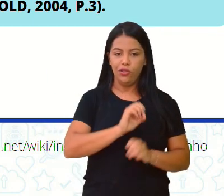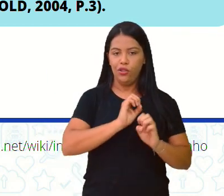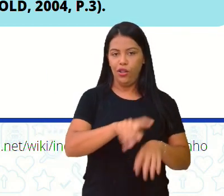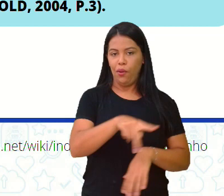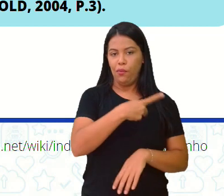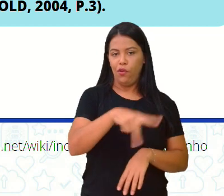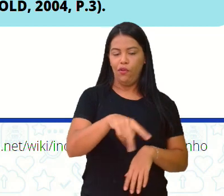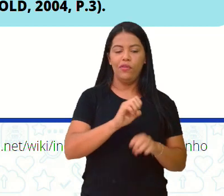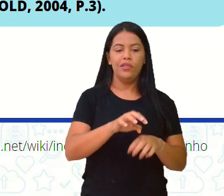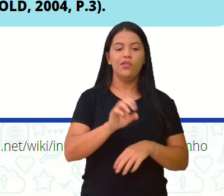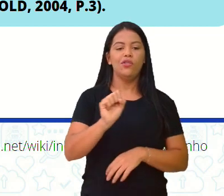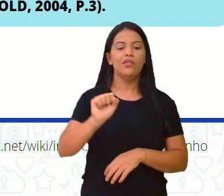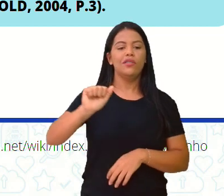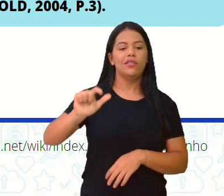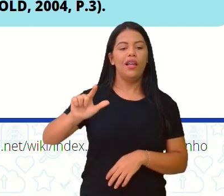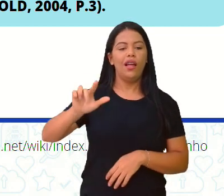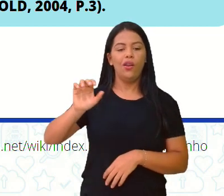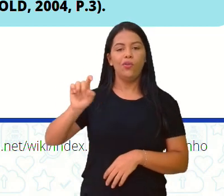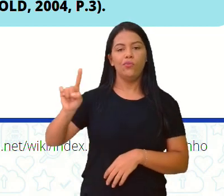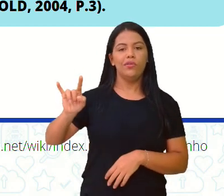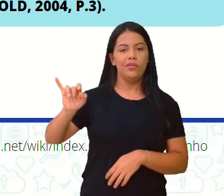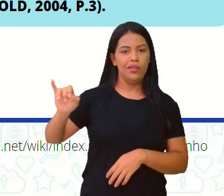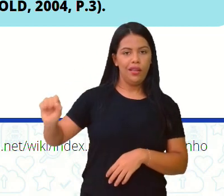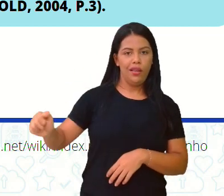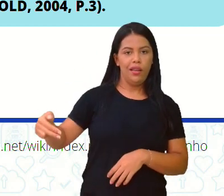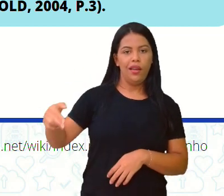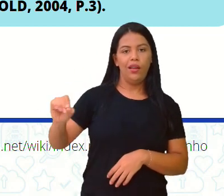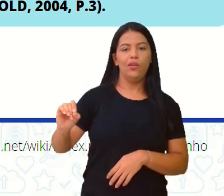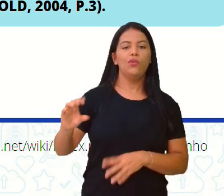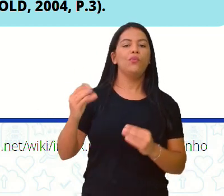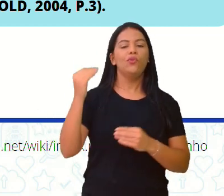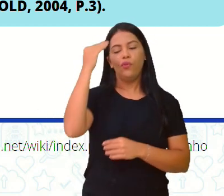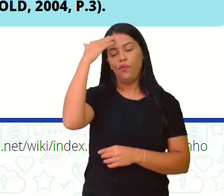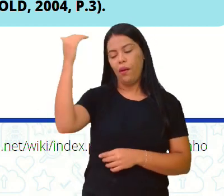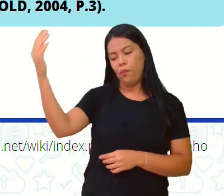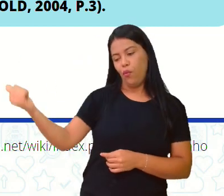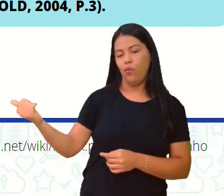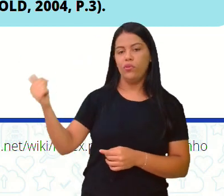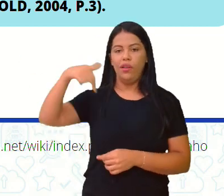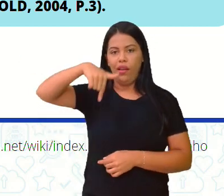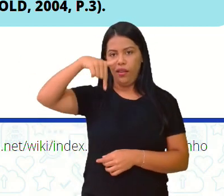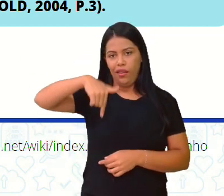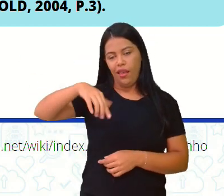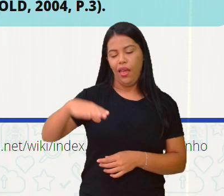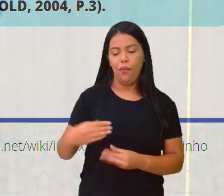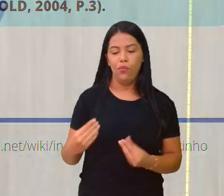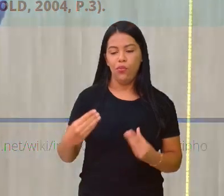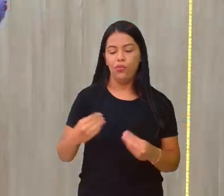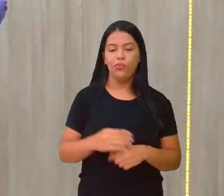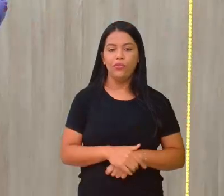de cultura mais famoso e que é bastante